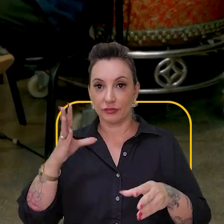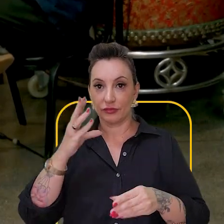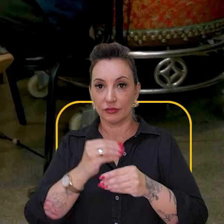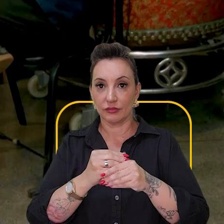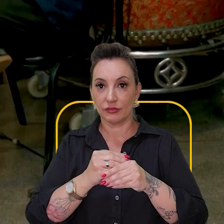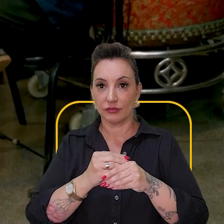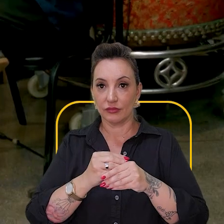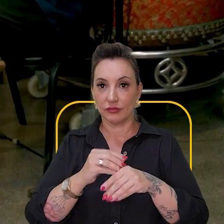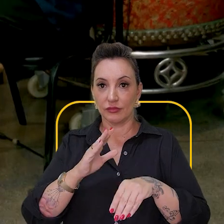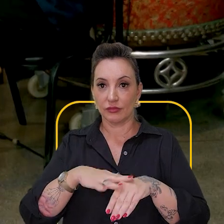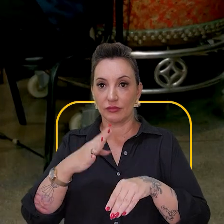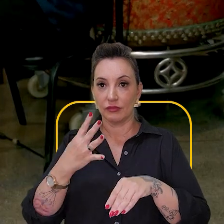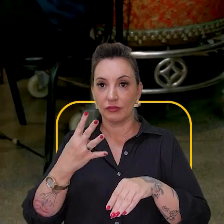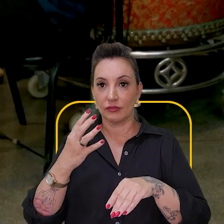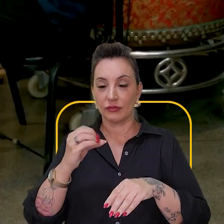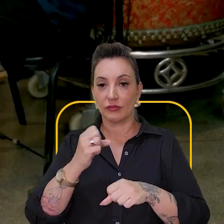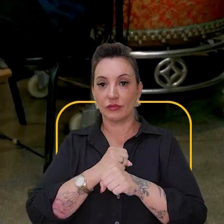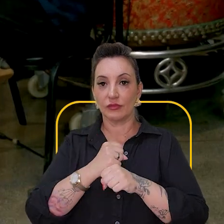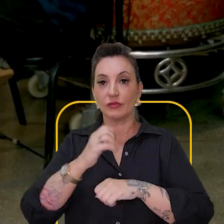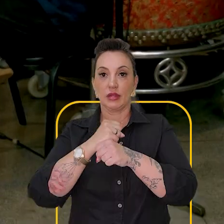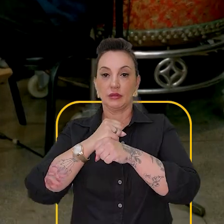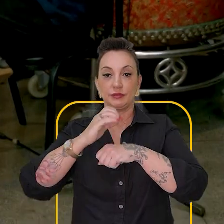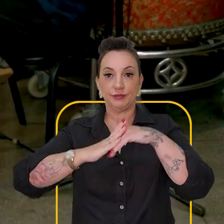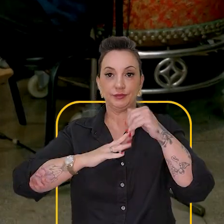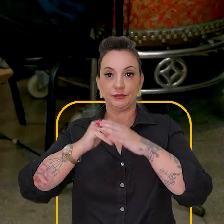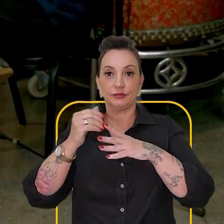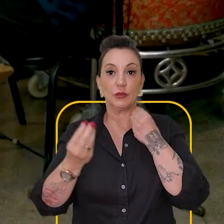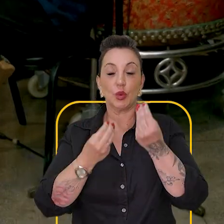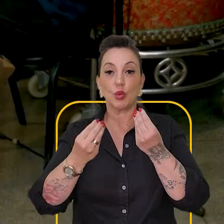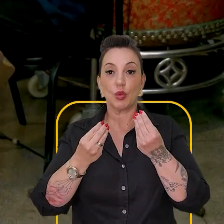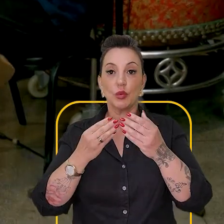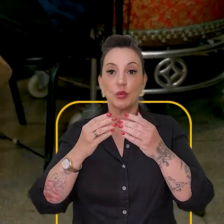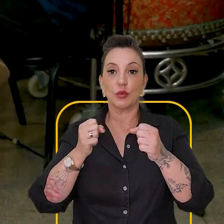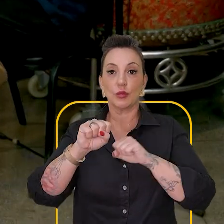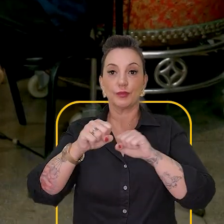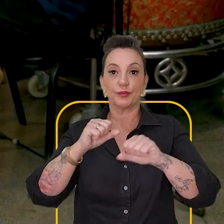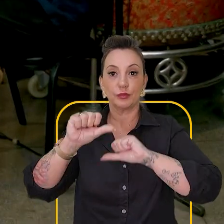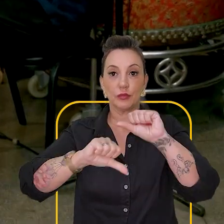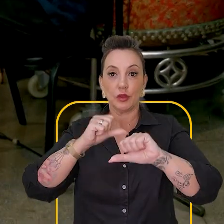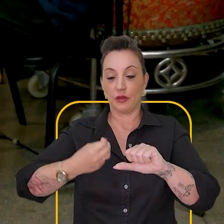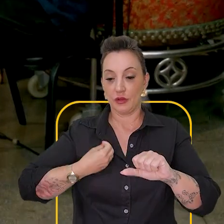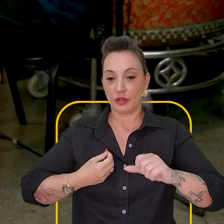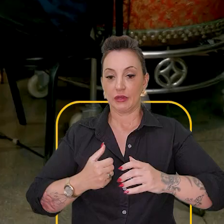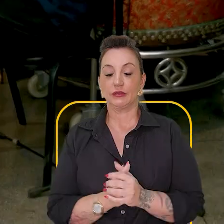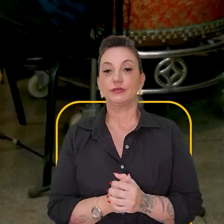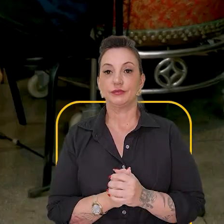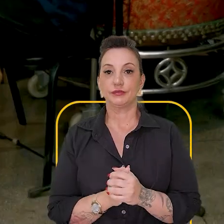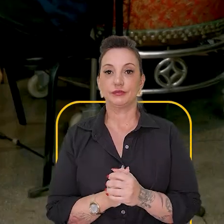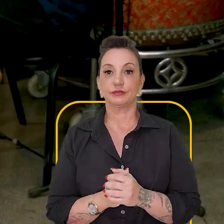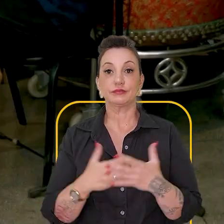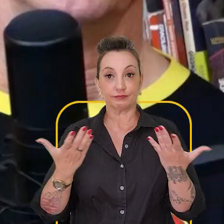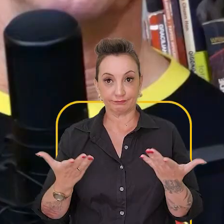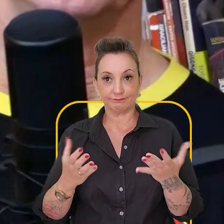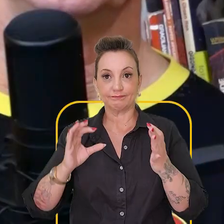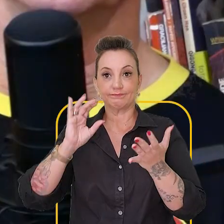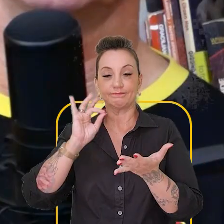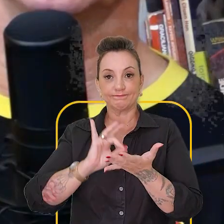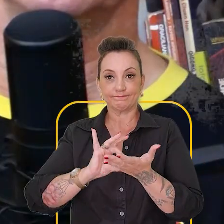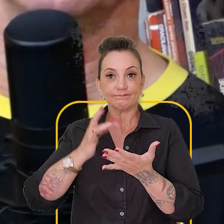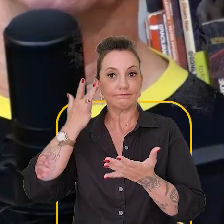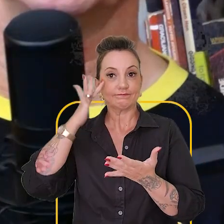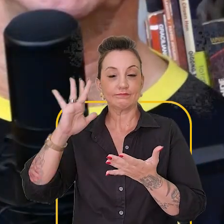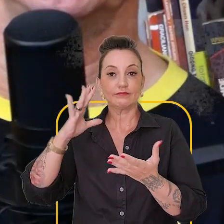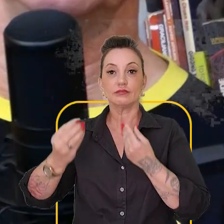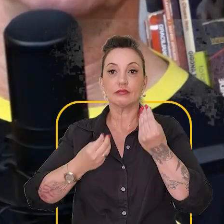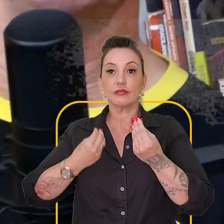somado mais de 40 anos de prática como é que o kung fu mudou a sua vida eu realmente não